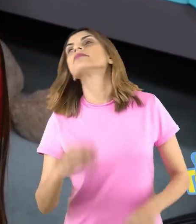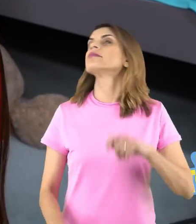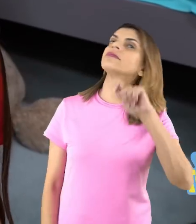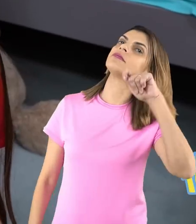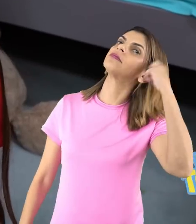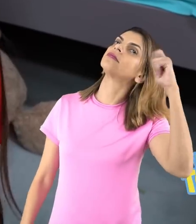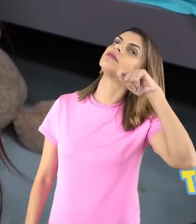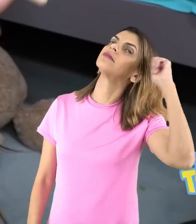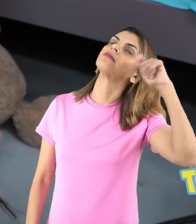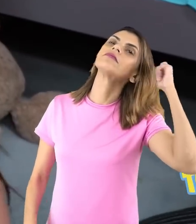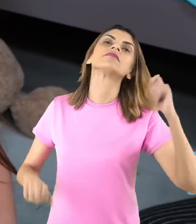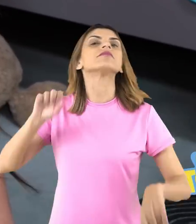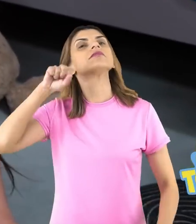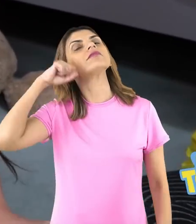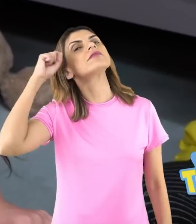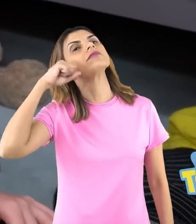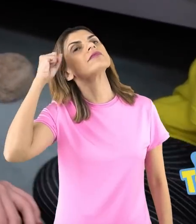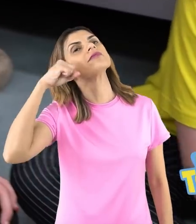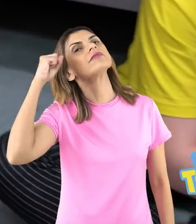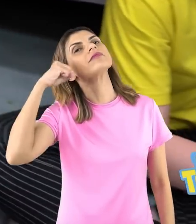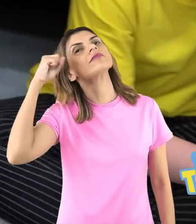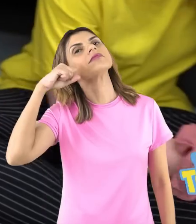se divertindo